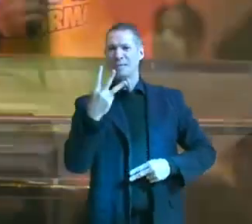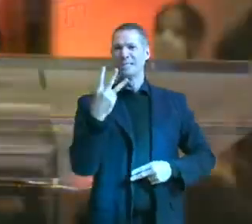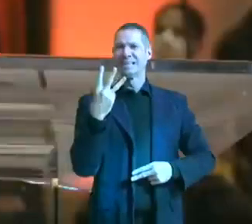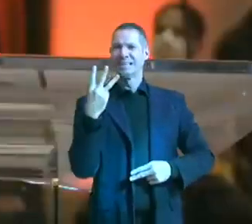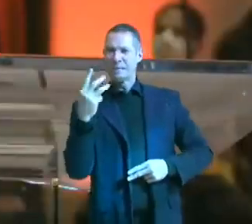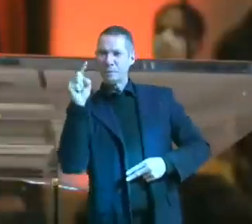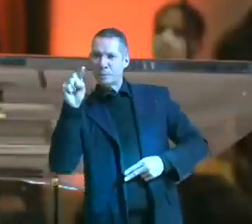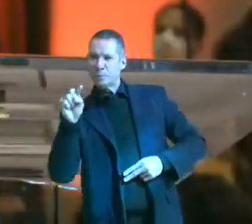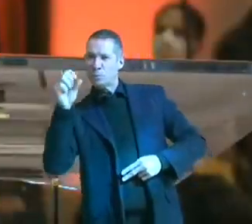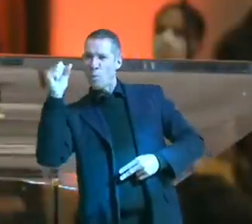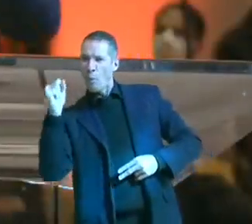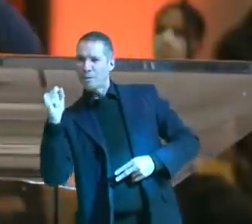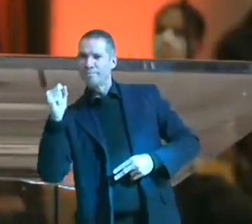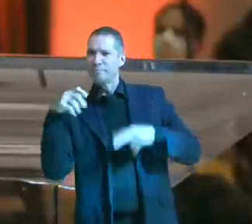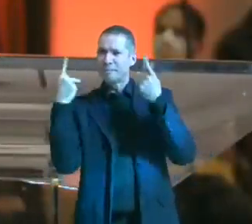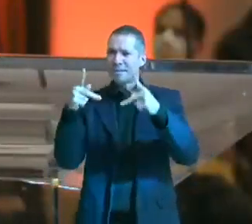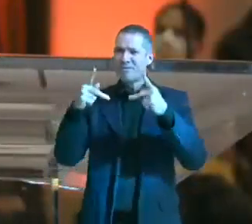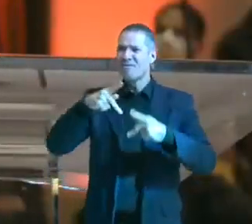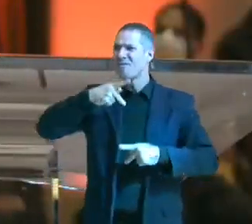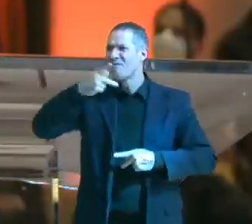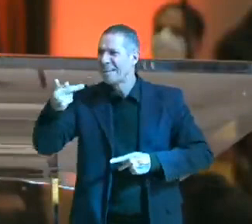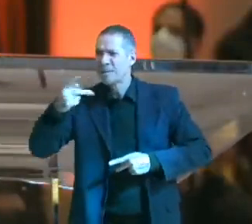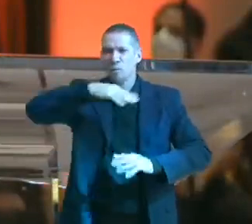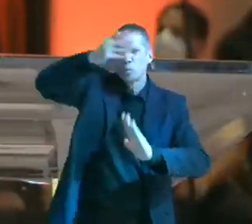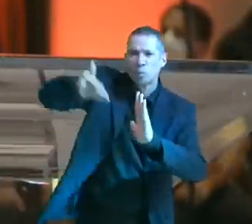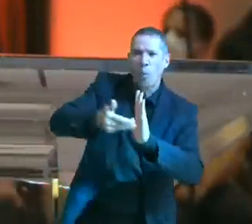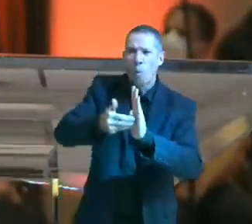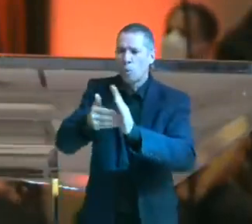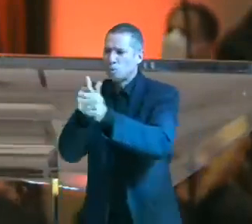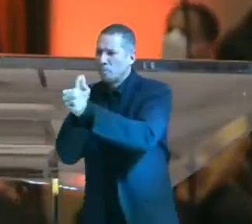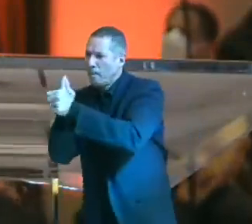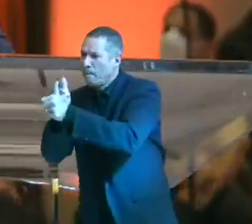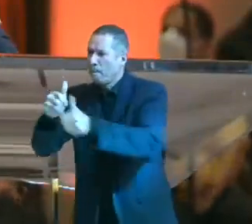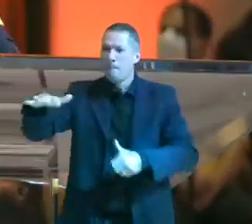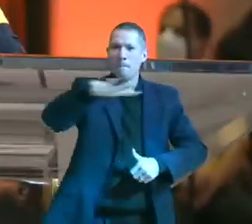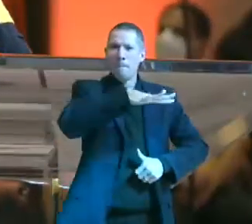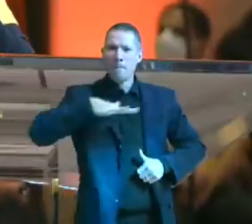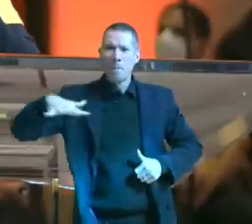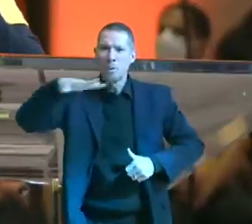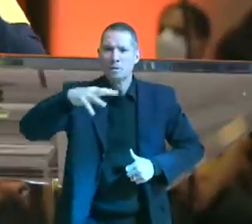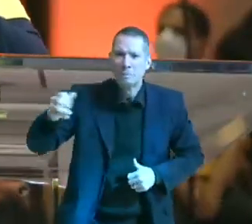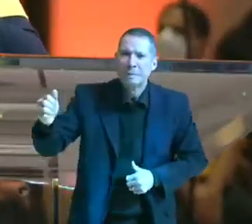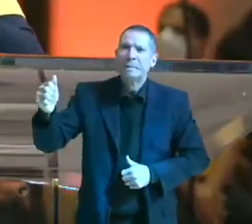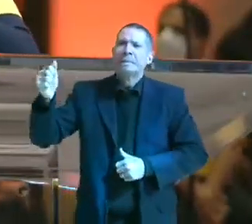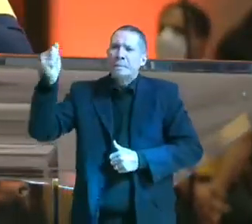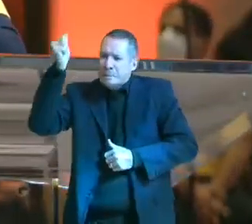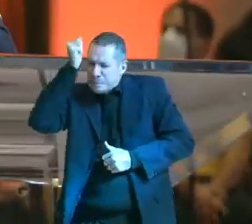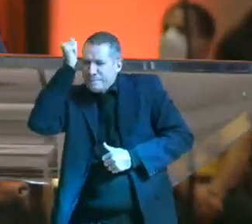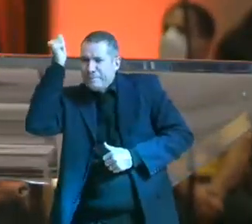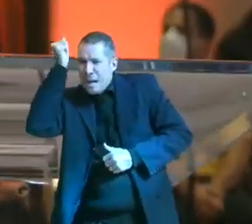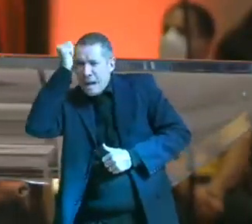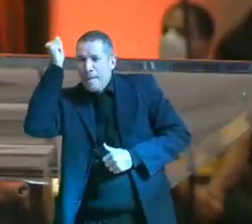Ezequiel 33:8. Precisamos falar a todos que estão próximos, trazendo-os ao arrependimento.